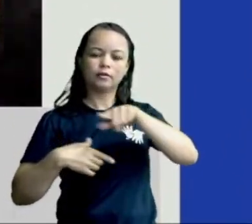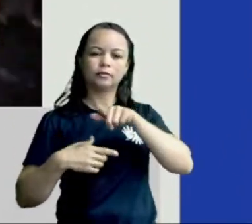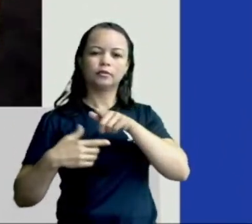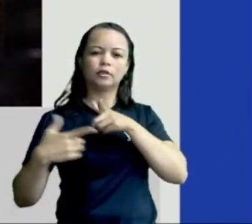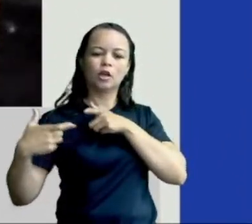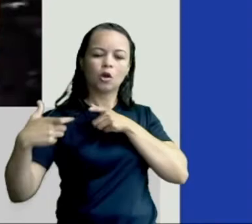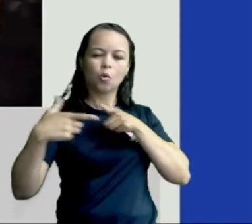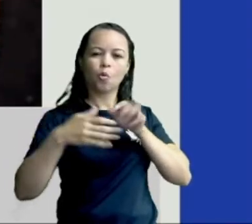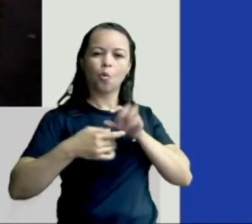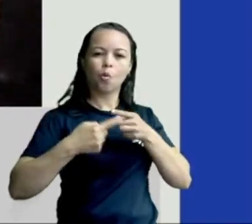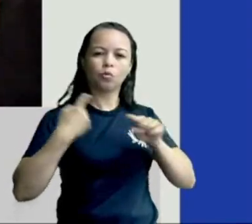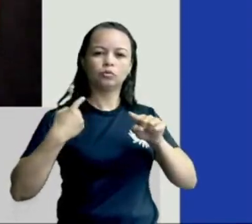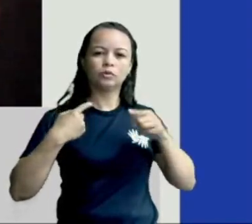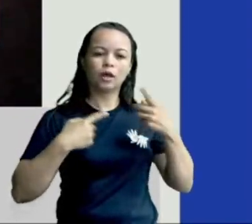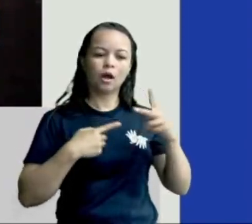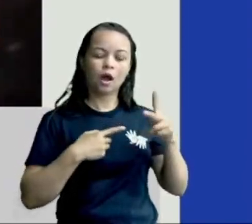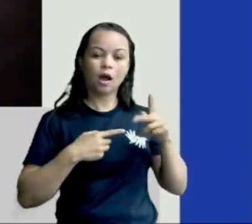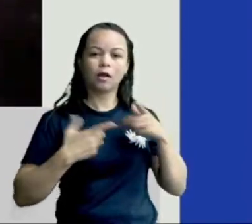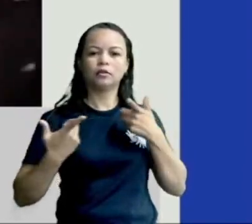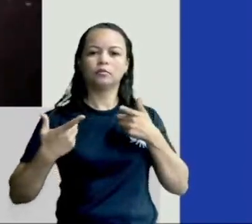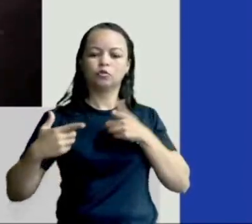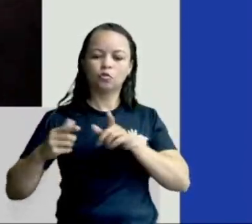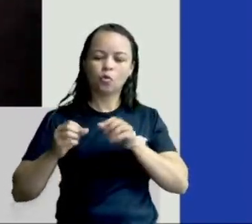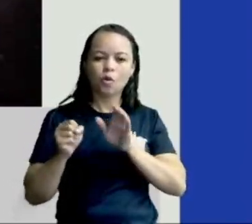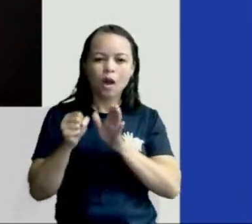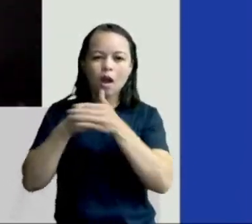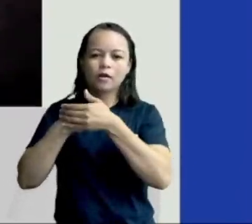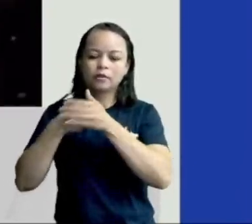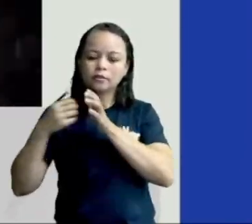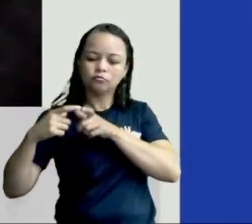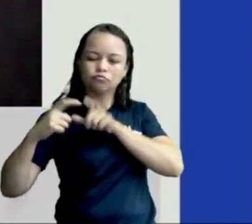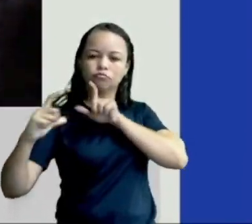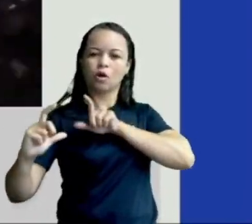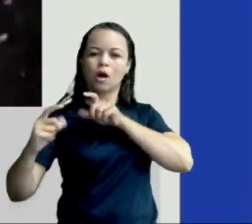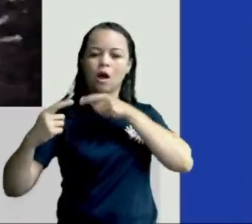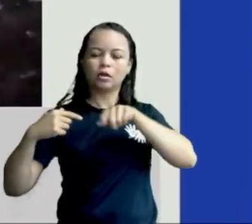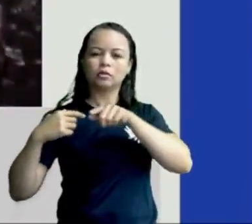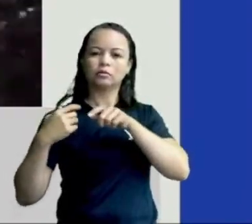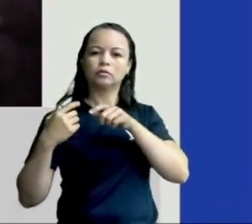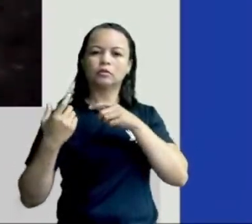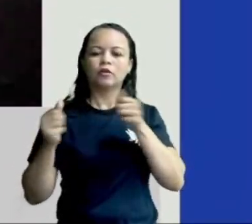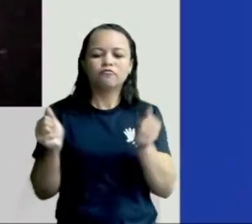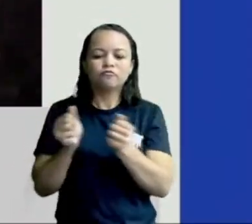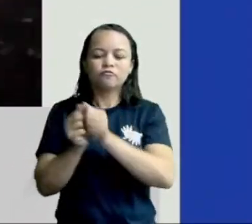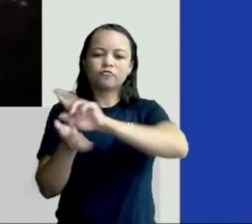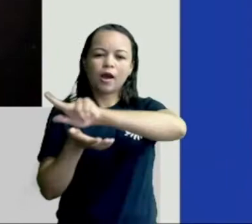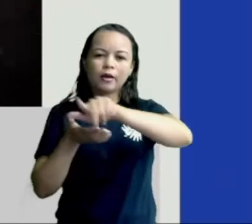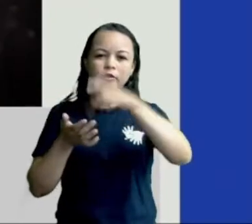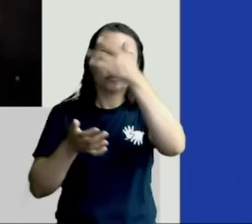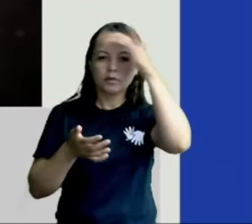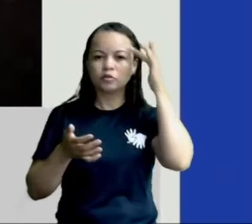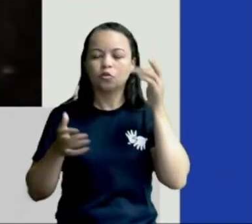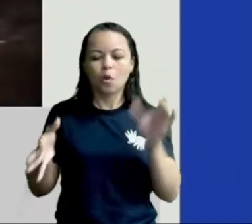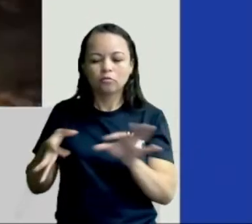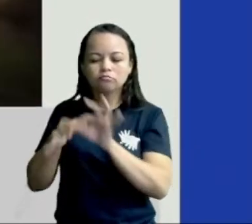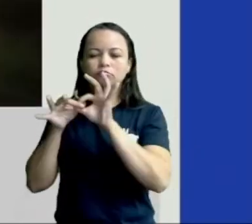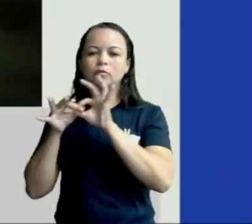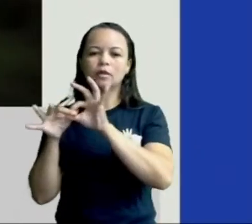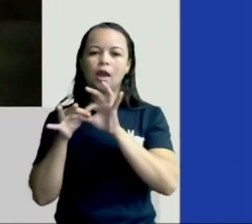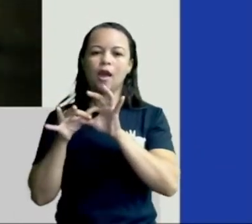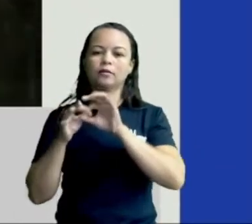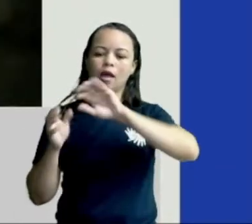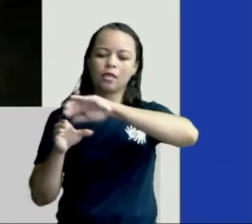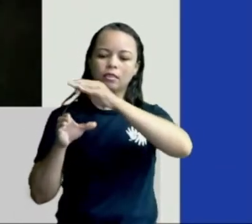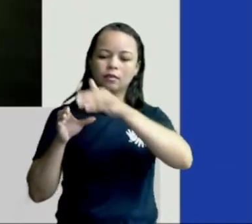os invasores, buscou guarida com suas tropas, que incluía dezenas de índios aliados no Monte das Tabocas. E